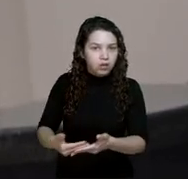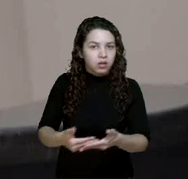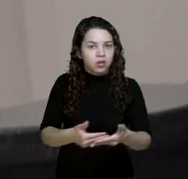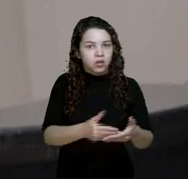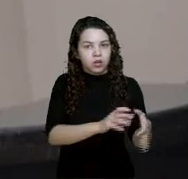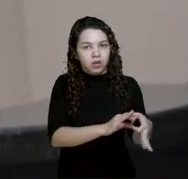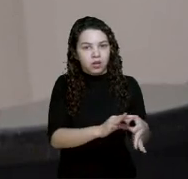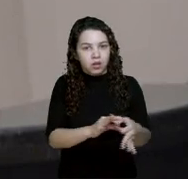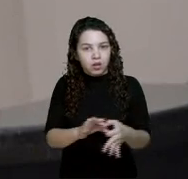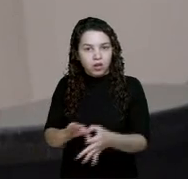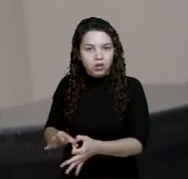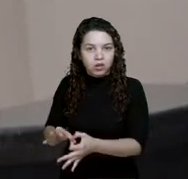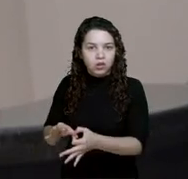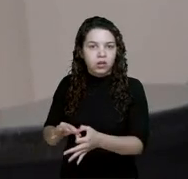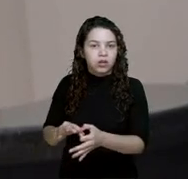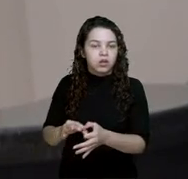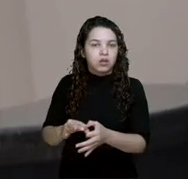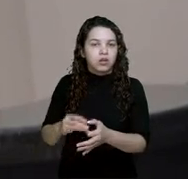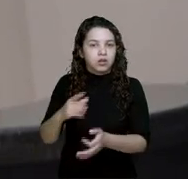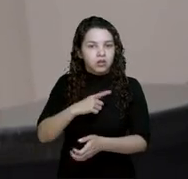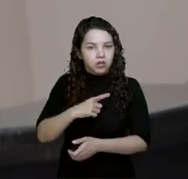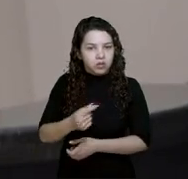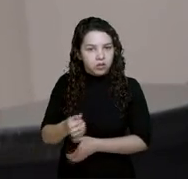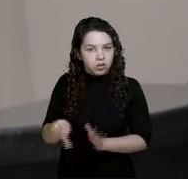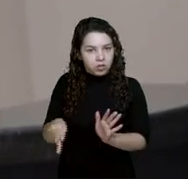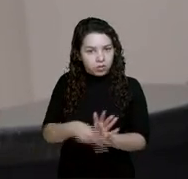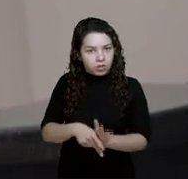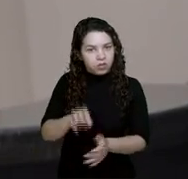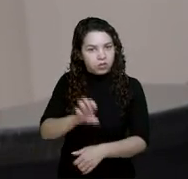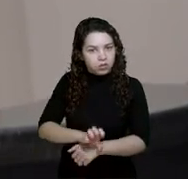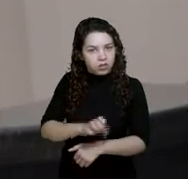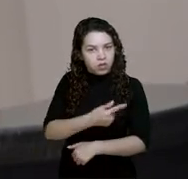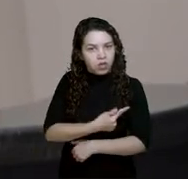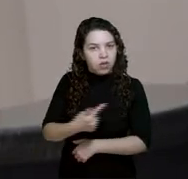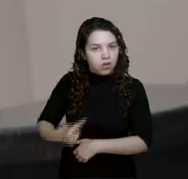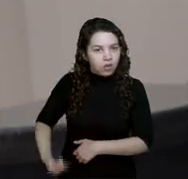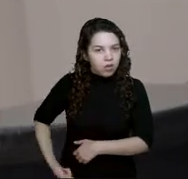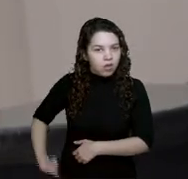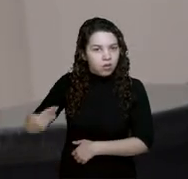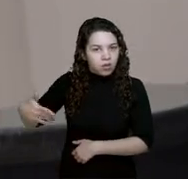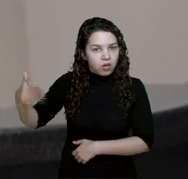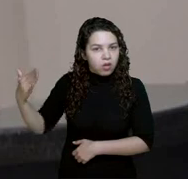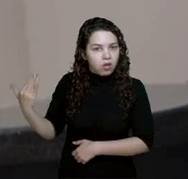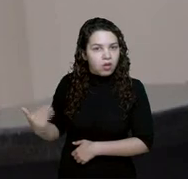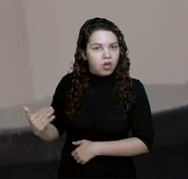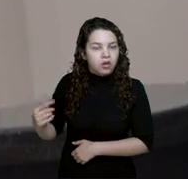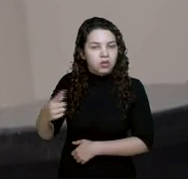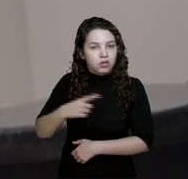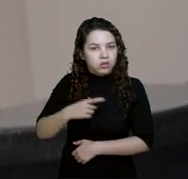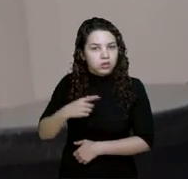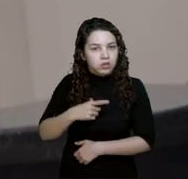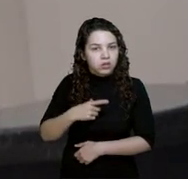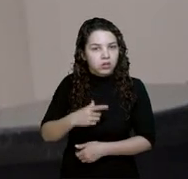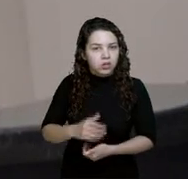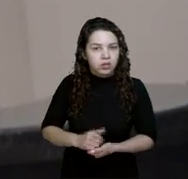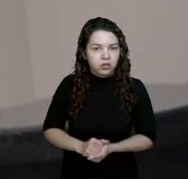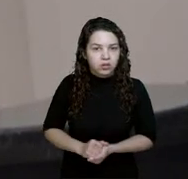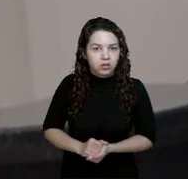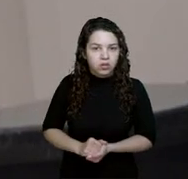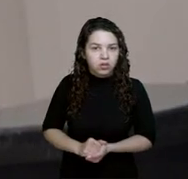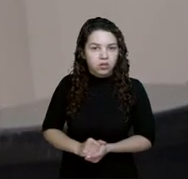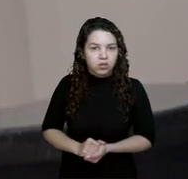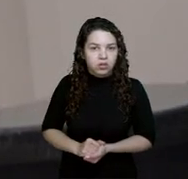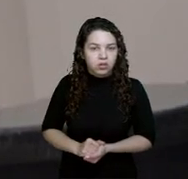foi viabilizada com recursos públicos do Estado no governo anterior, houve um verdadeiro